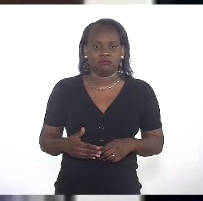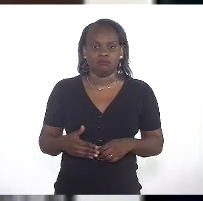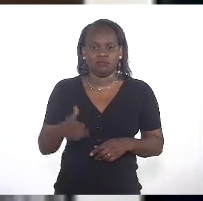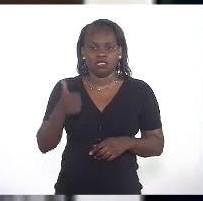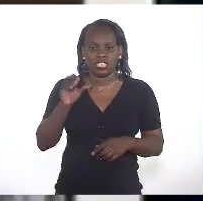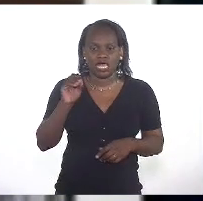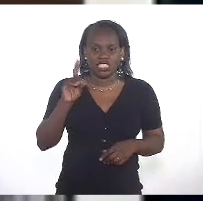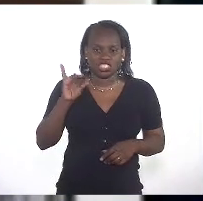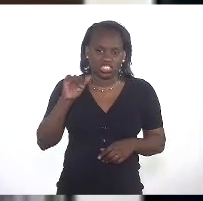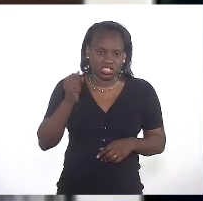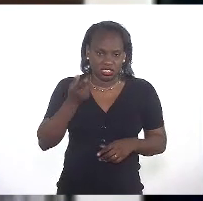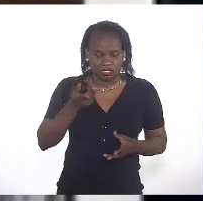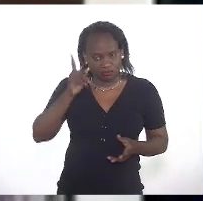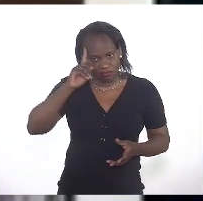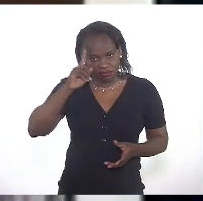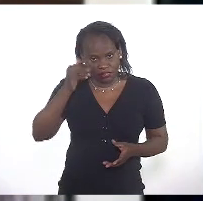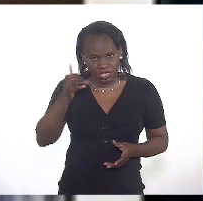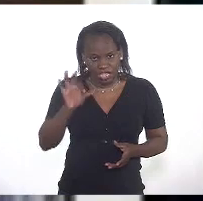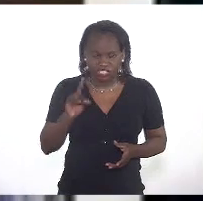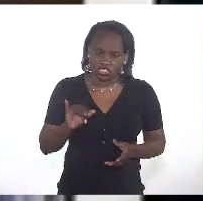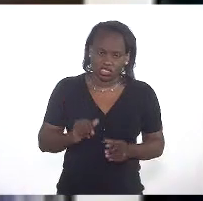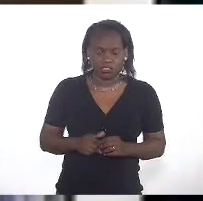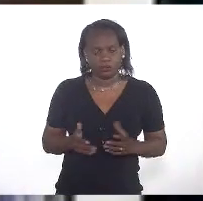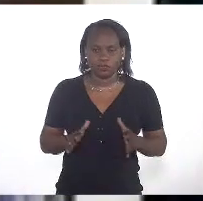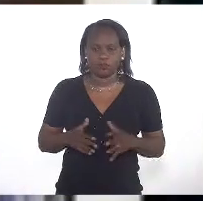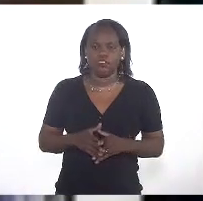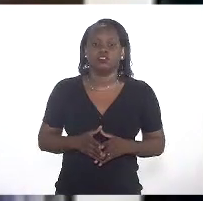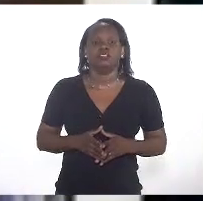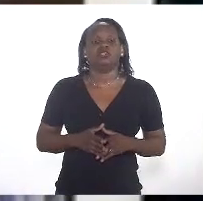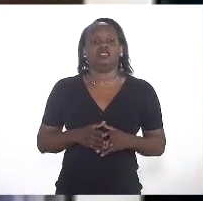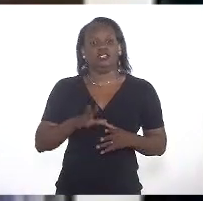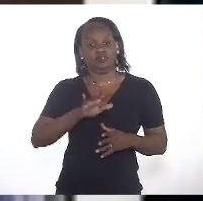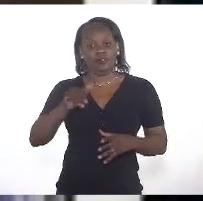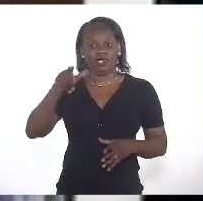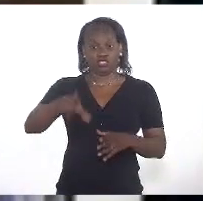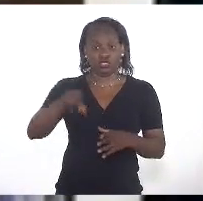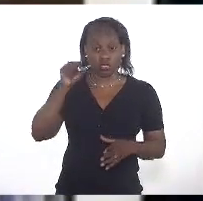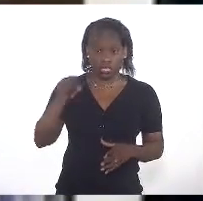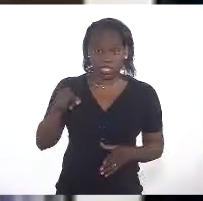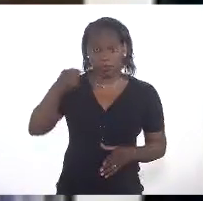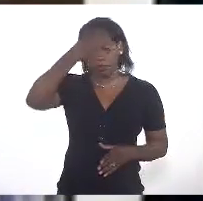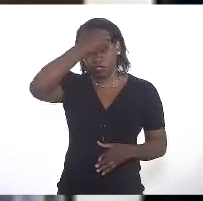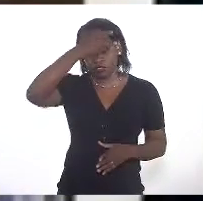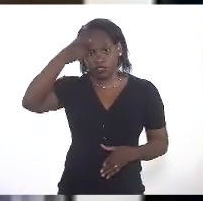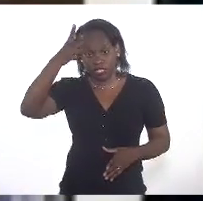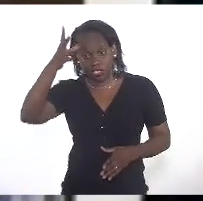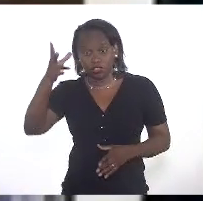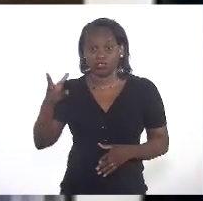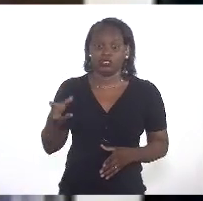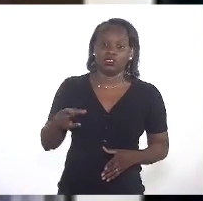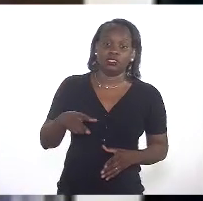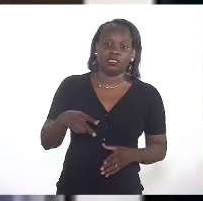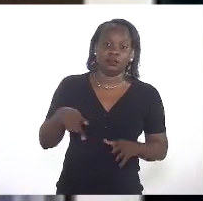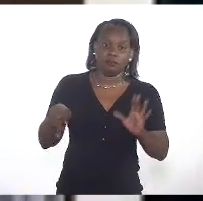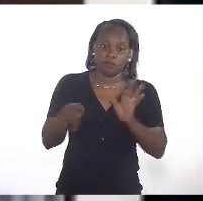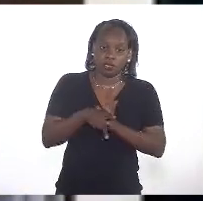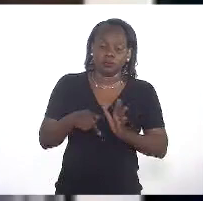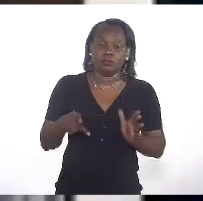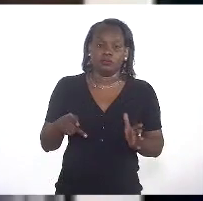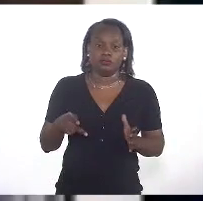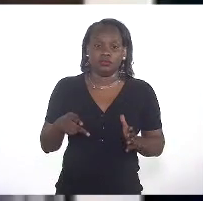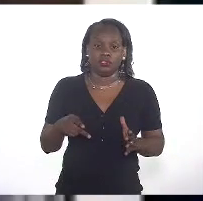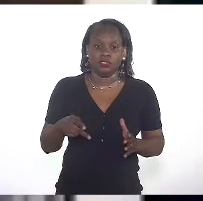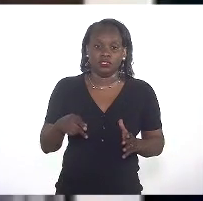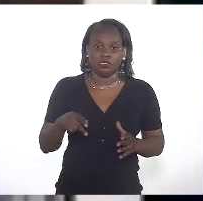10 dias, precisamente, vai se eleger prefeitos para